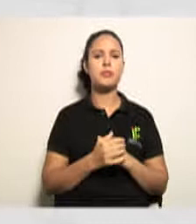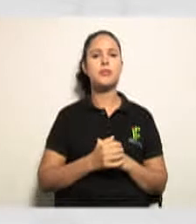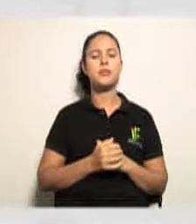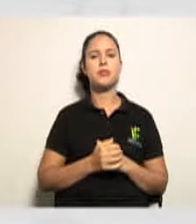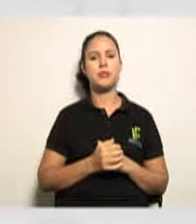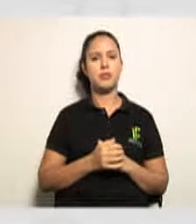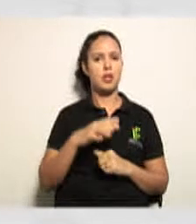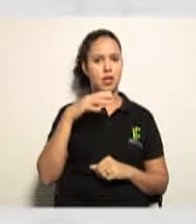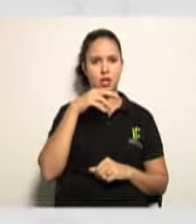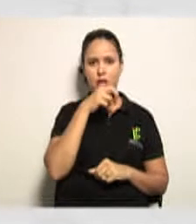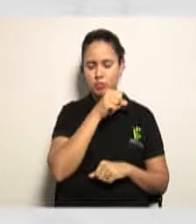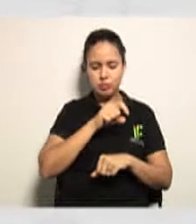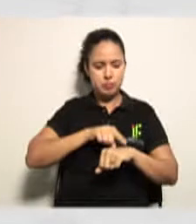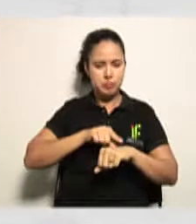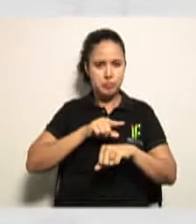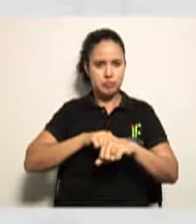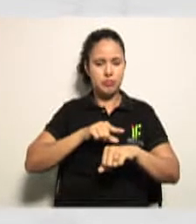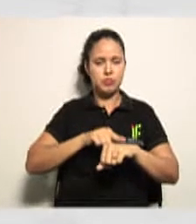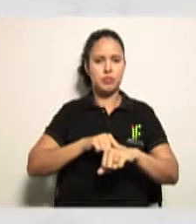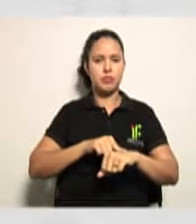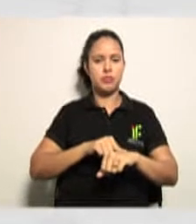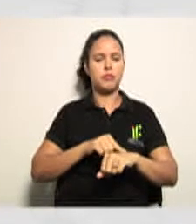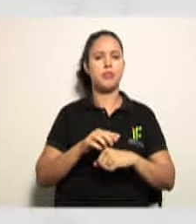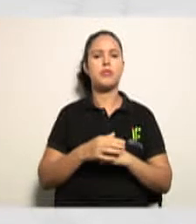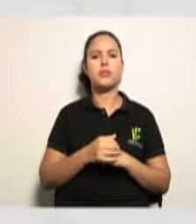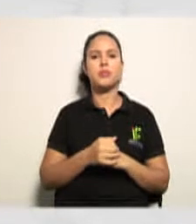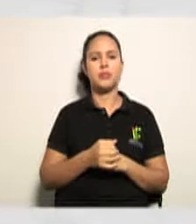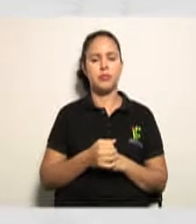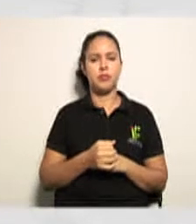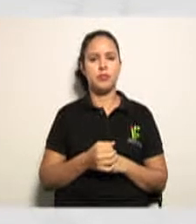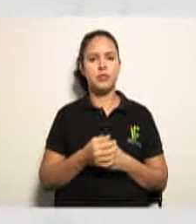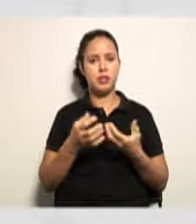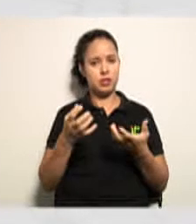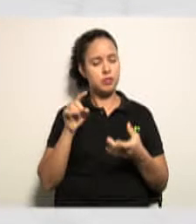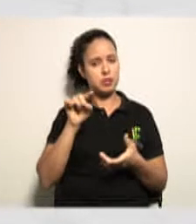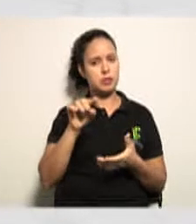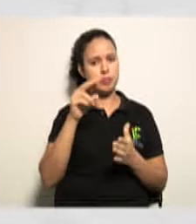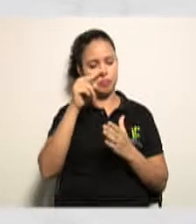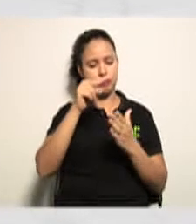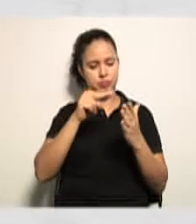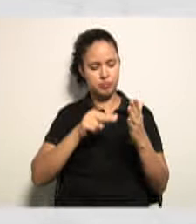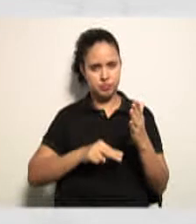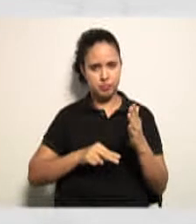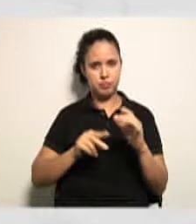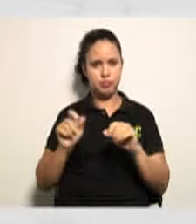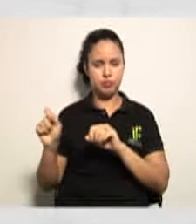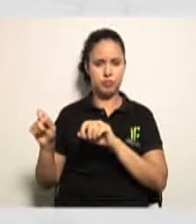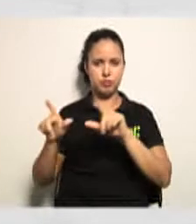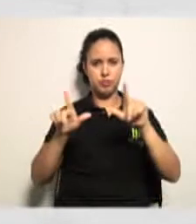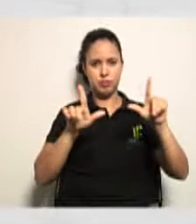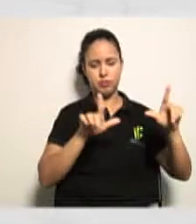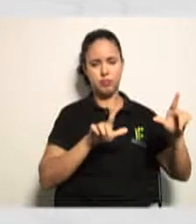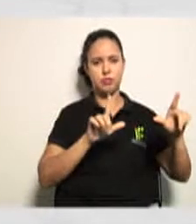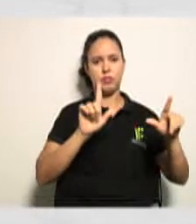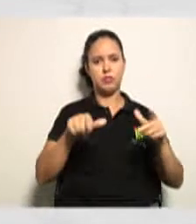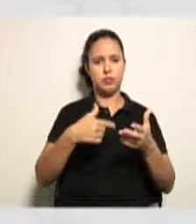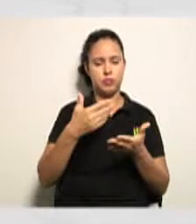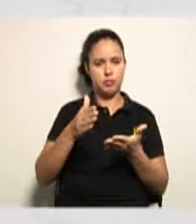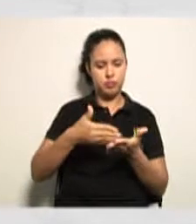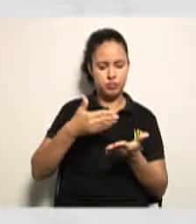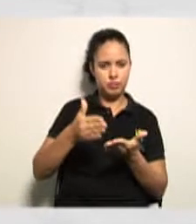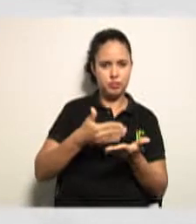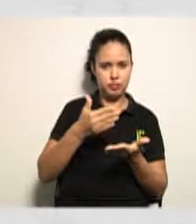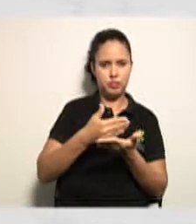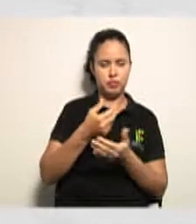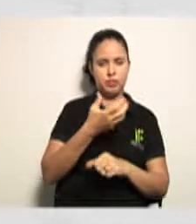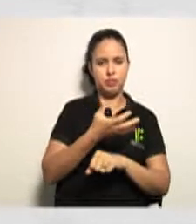muito rápido mesmo, mas a gente quer que vocês acompanhem, façam essa leitura dos slides depois, do caderno da disciplina. E aí,